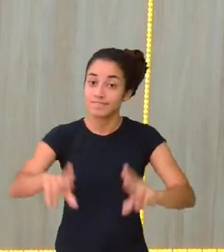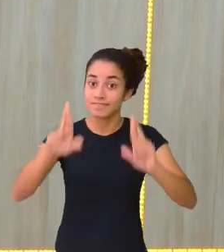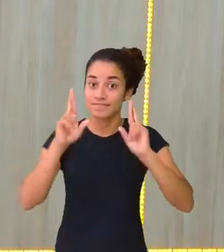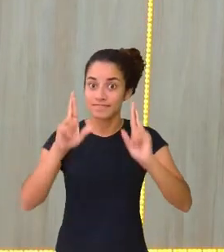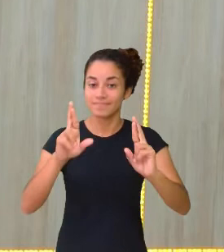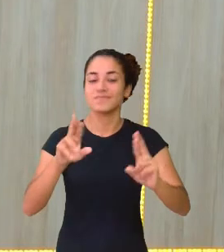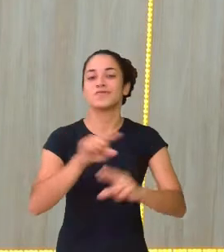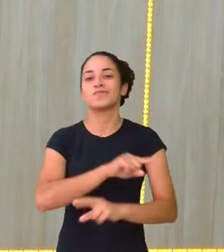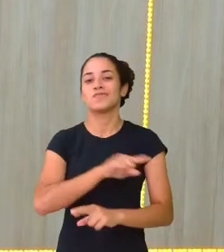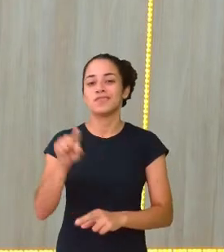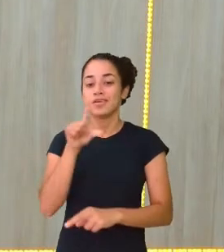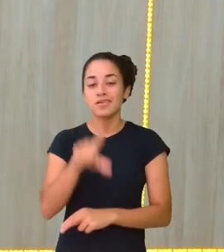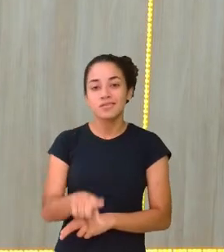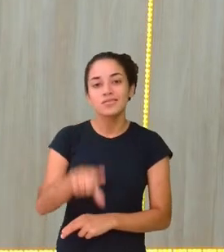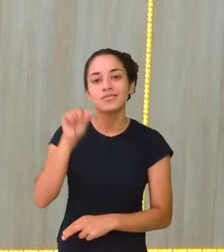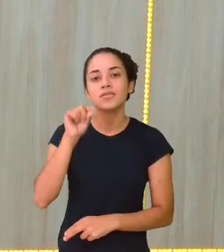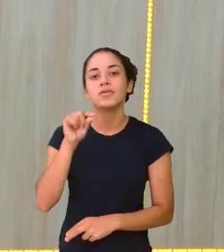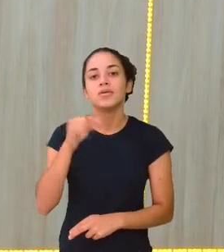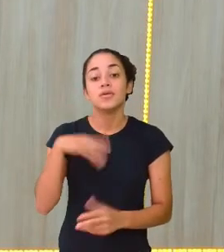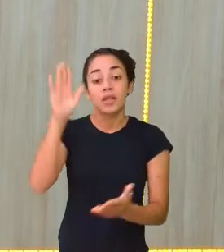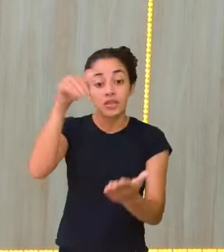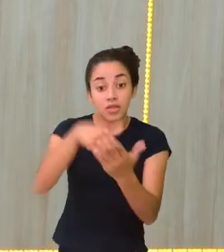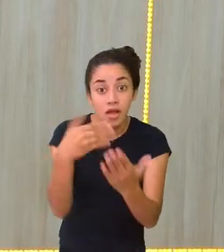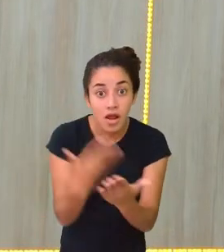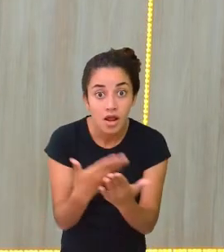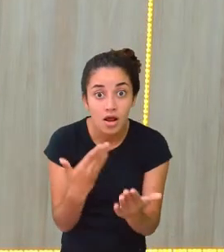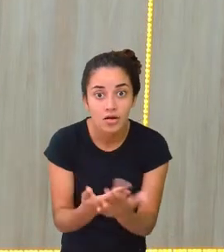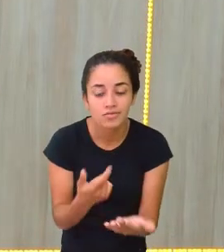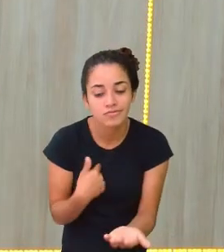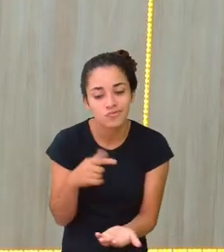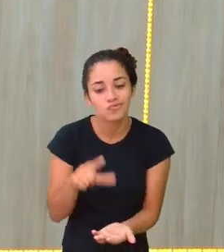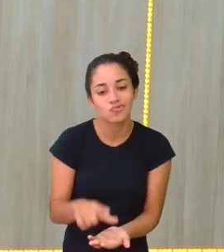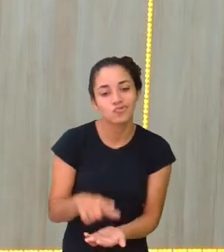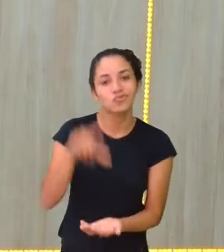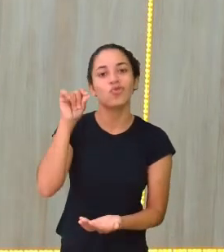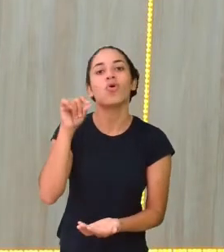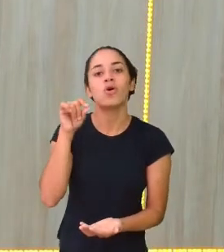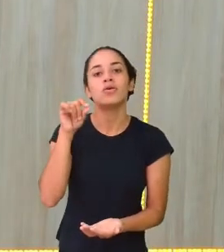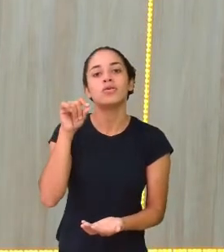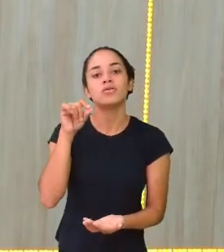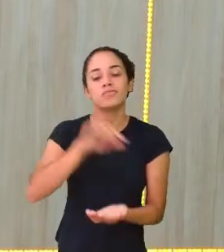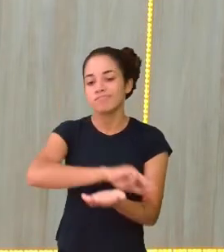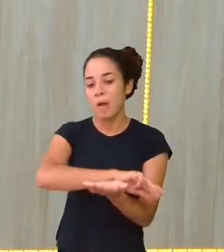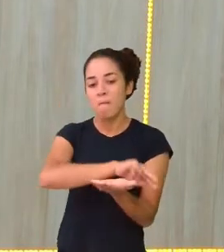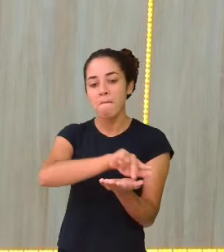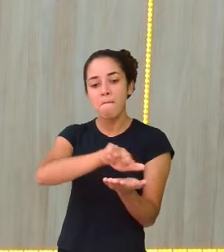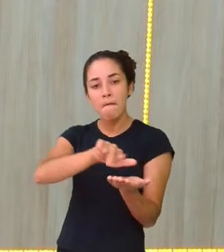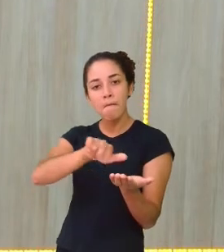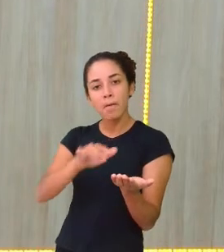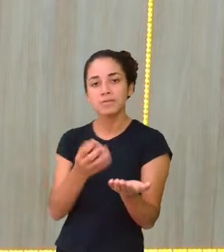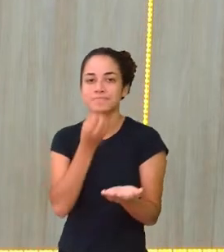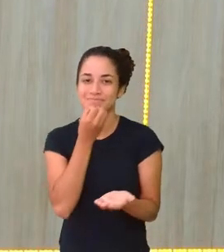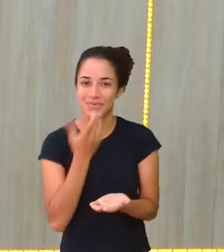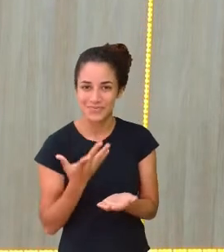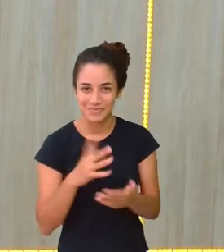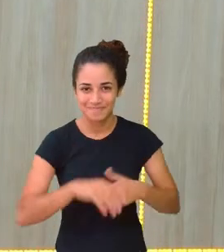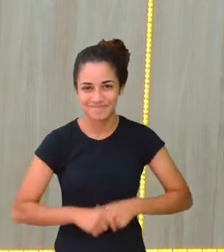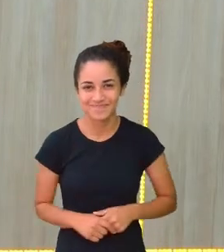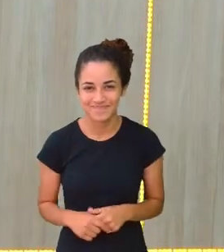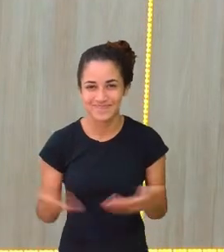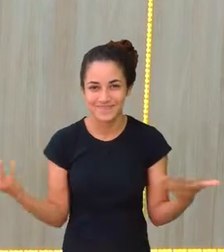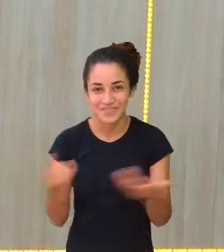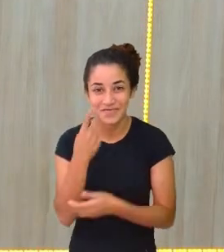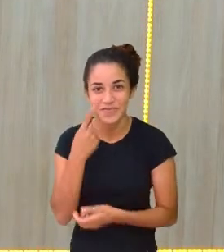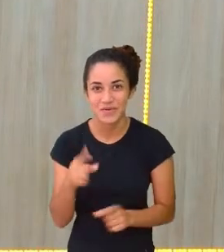escolha, no final dessa aula, você diga, a minha escolha é uma escolha com variedade. Mas vamos ver aí o que é que nós